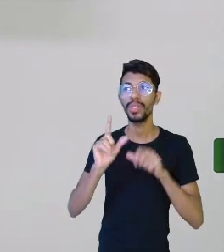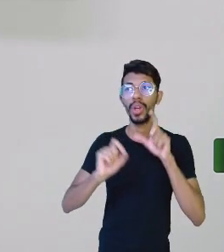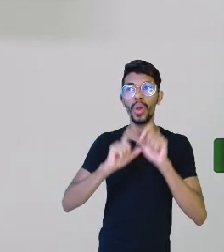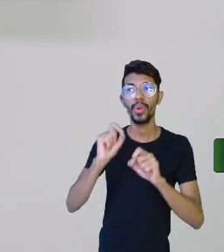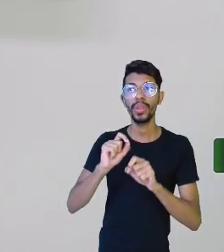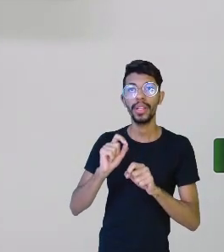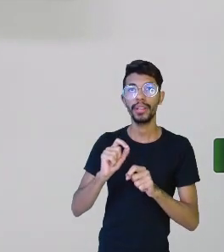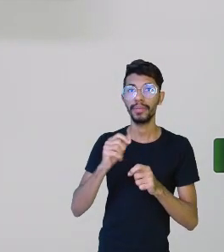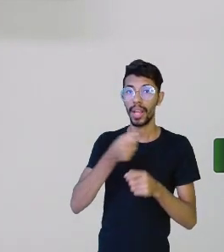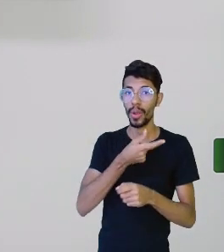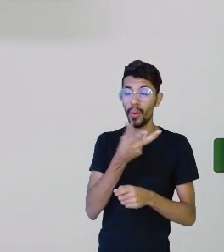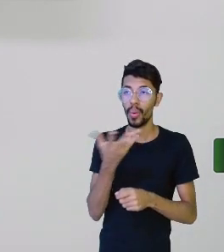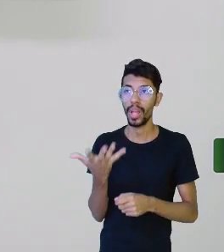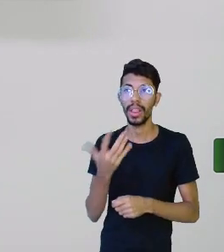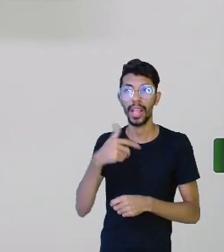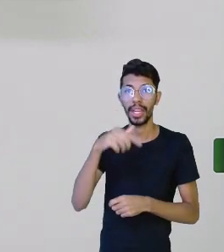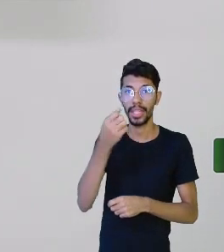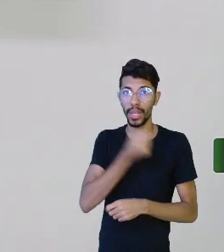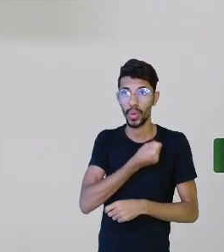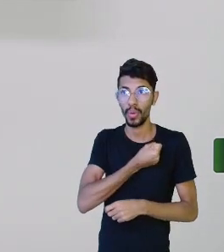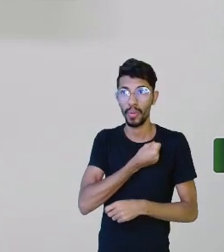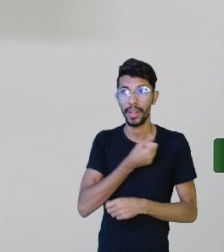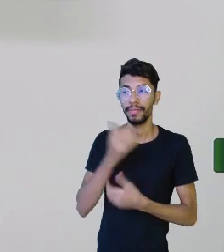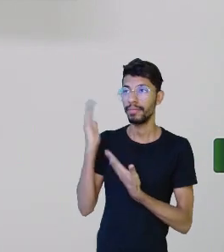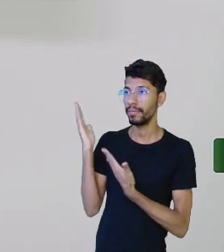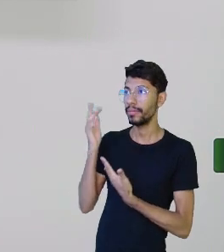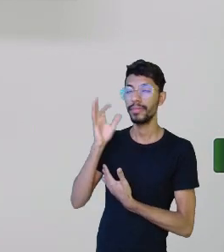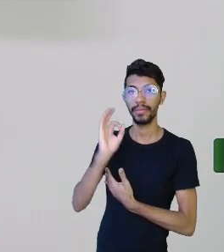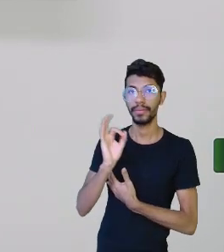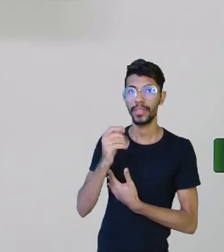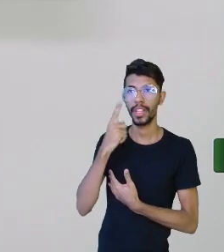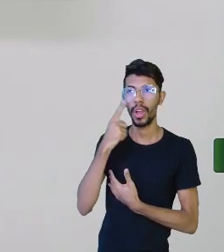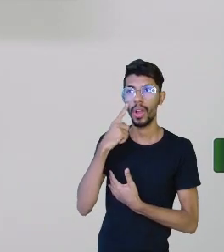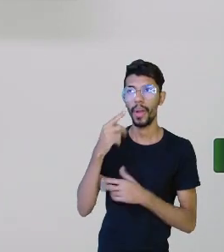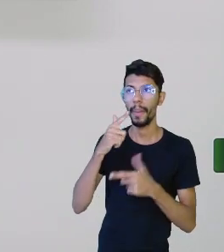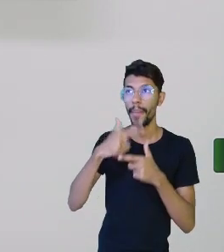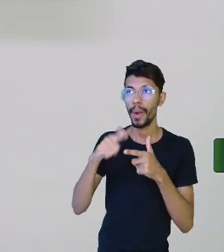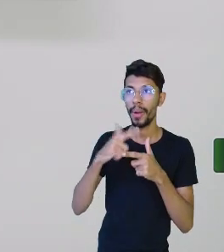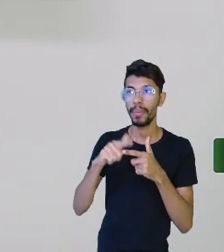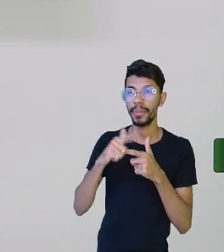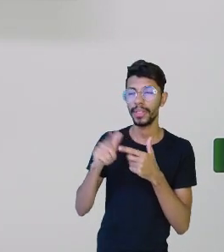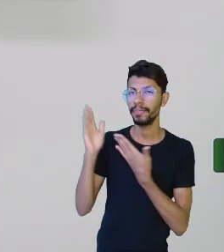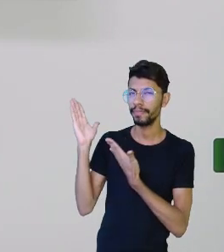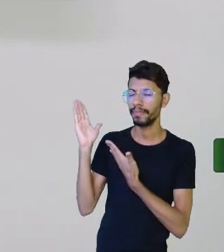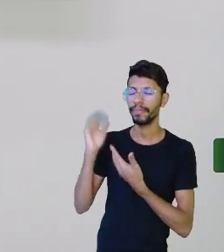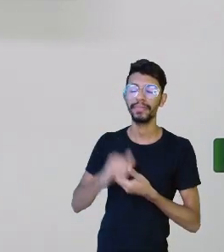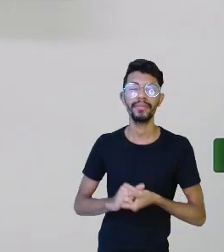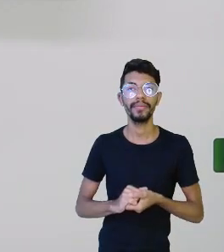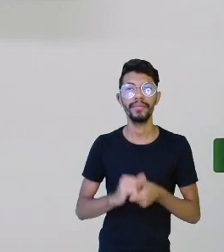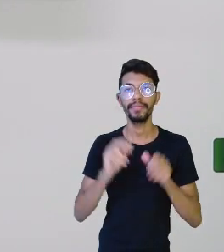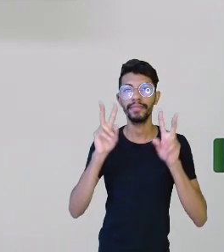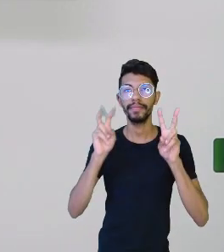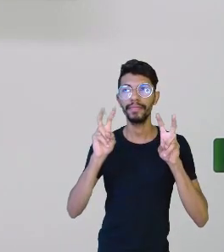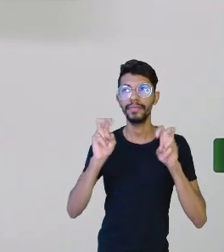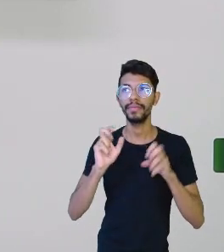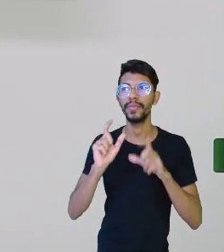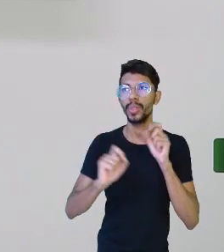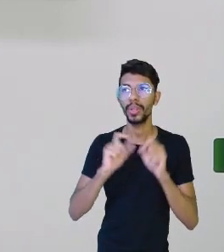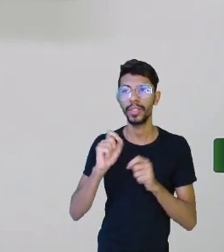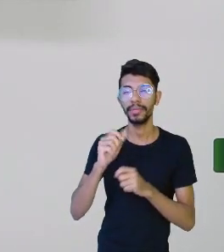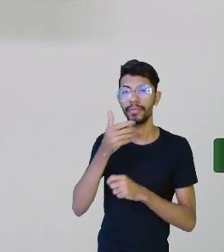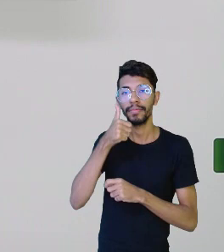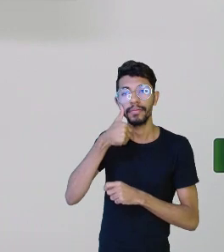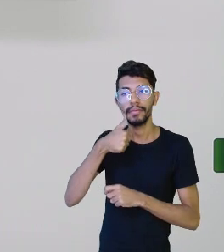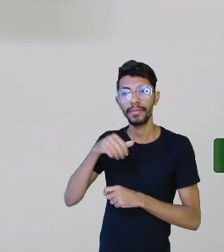quantidade de numerais. Olha só, olha o problema na tela. O problema diz o seguinte: